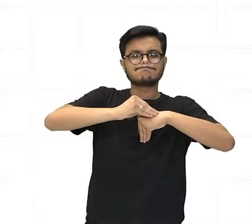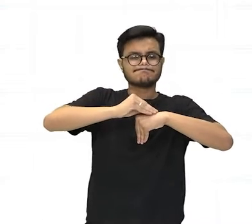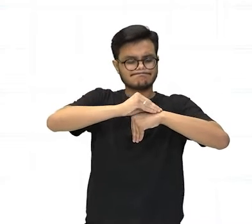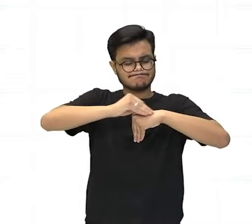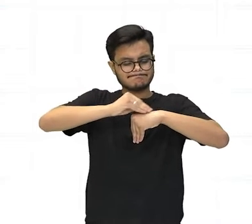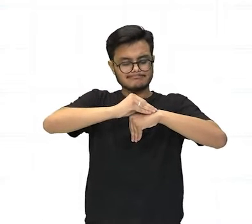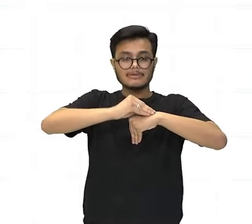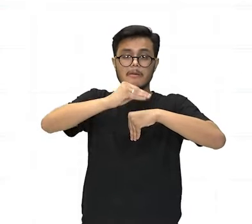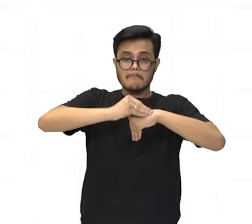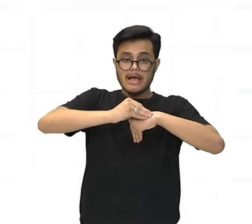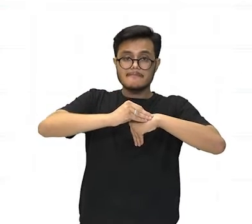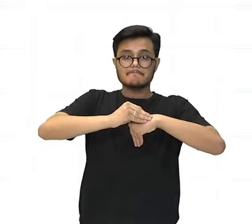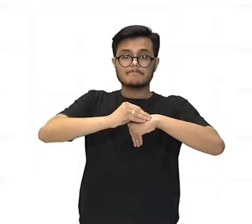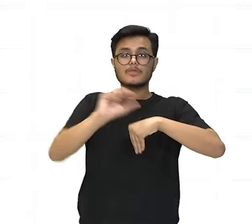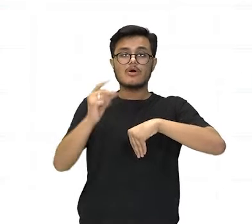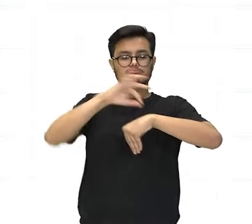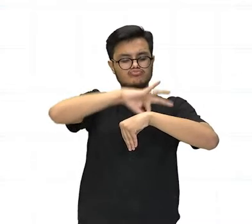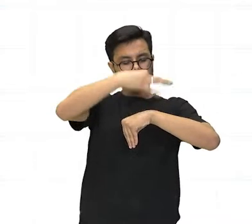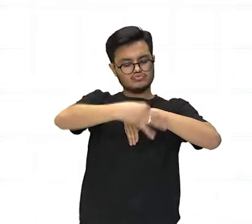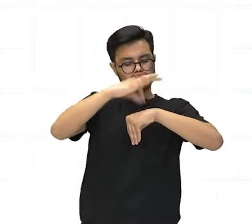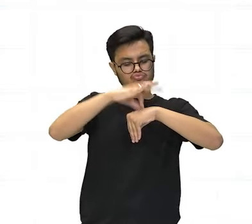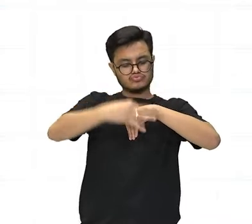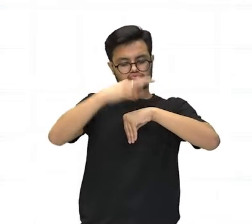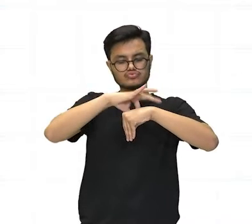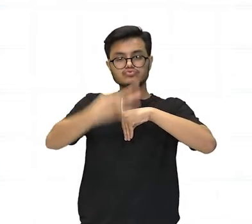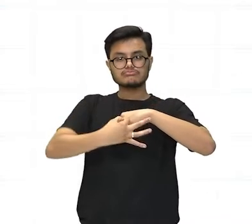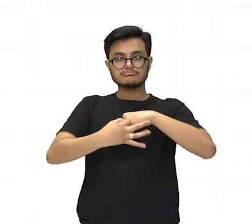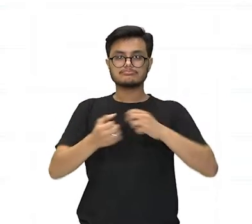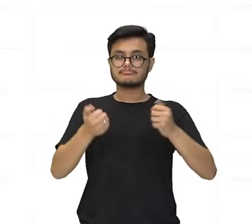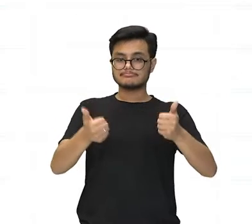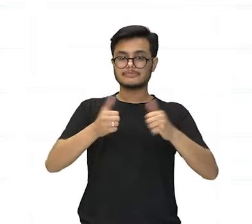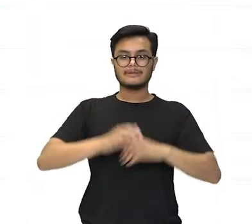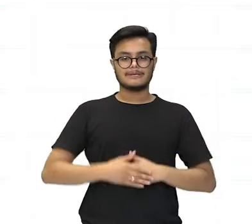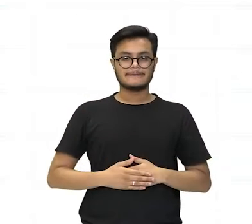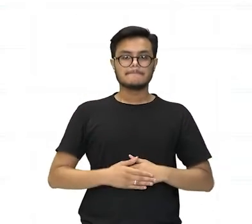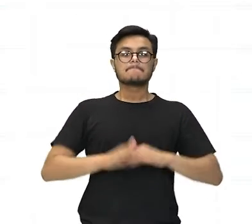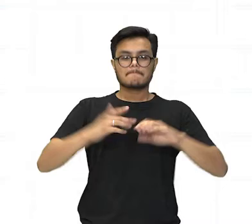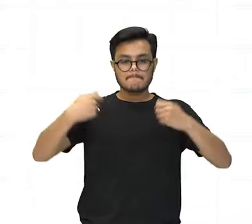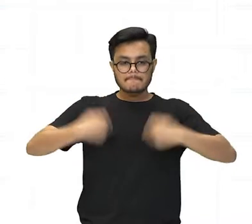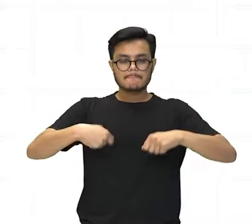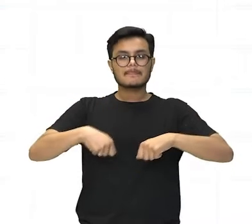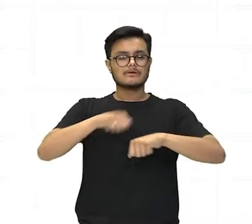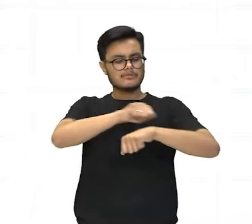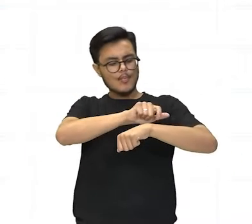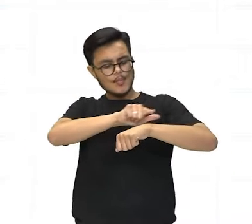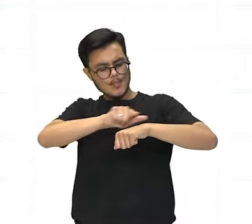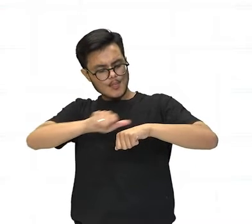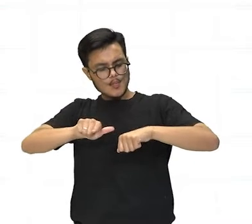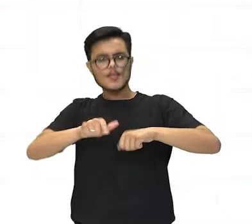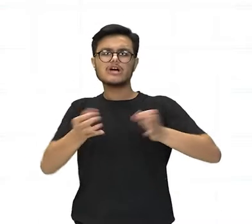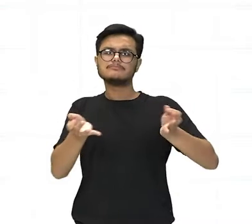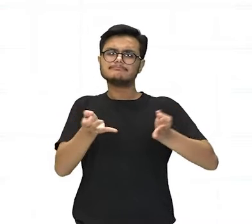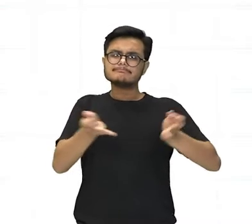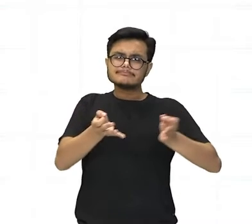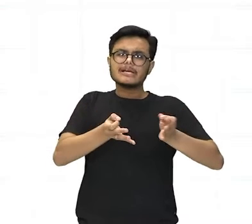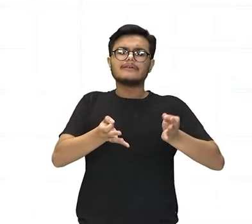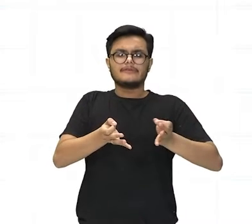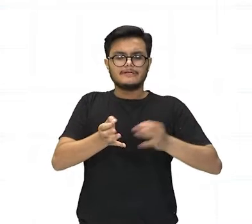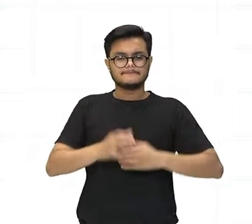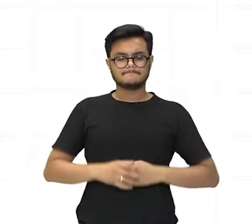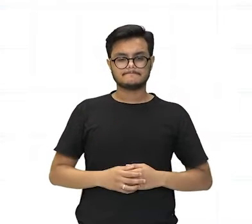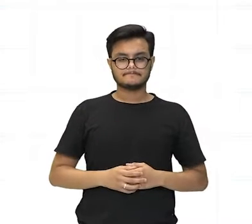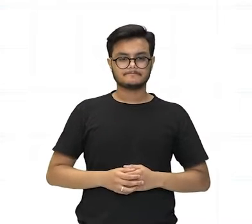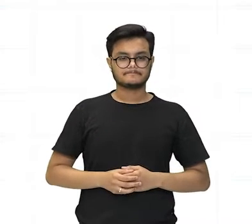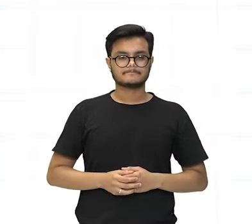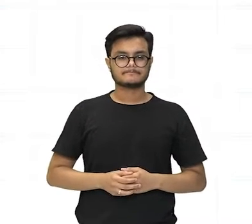o ferimento. Prosseguindo, vocês devem manter o corte limpo e seco para facilitar